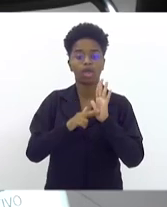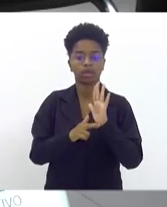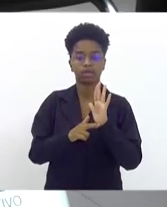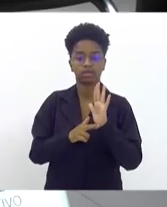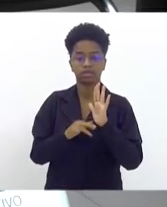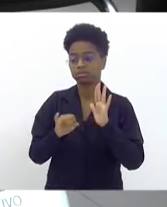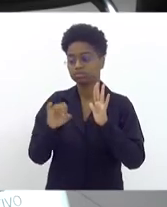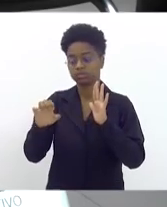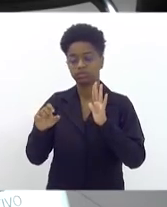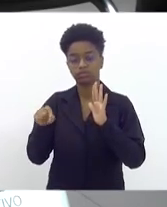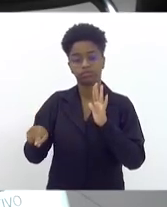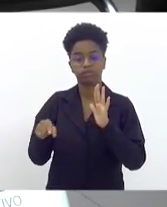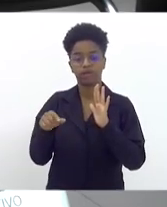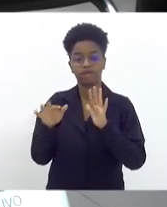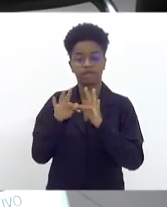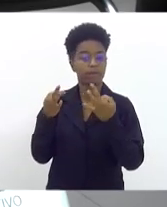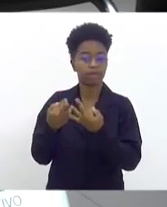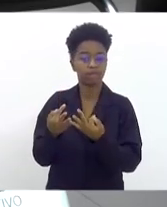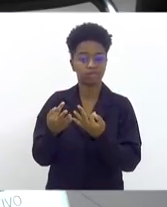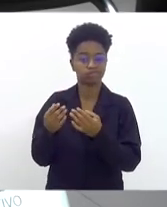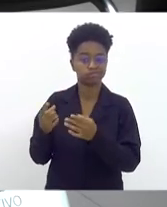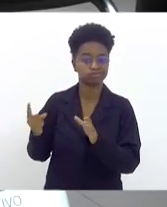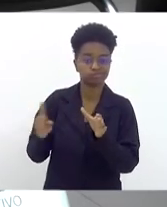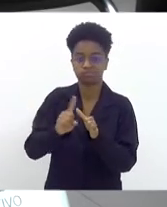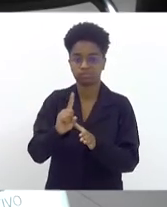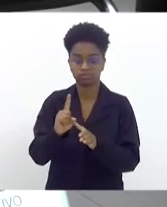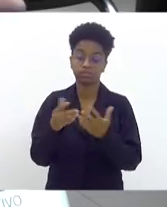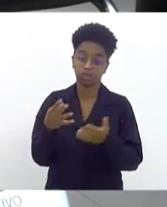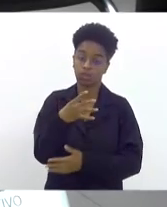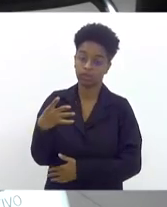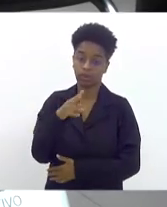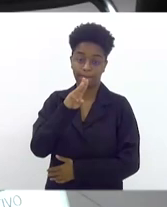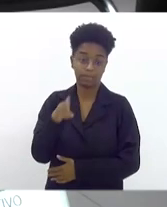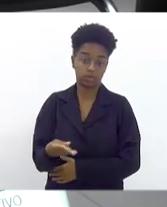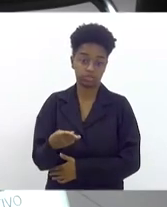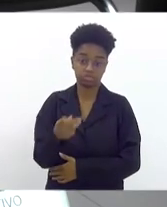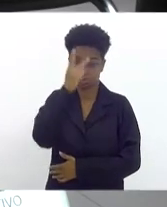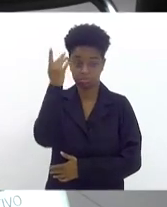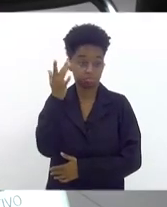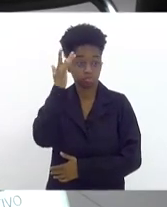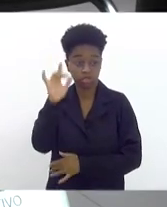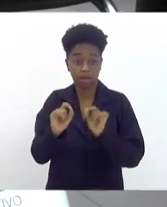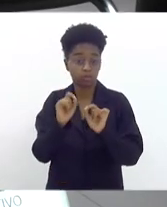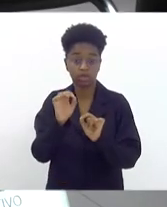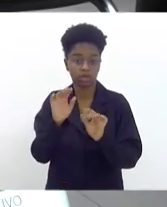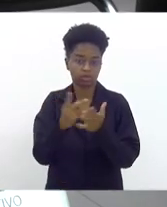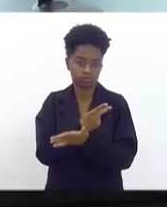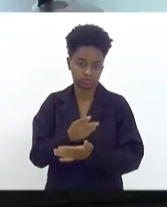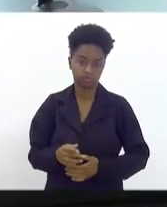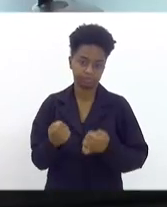titular comparece para receber esses créditos? Então, 44 milhões, ninguém sabe o que aconteceu, a gente tem que descobrir